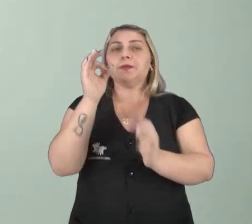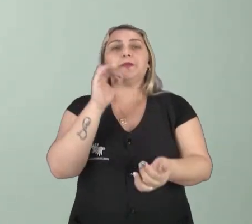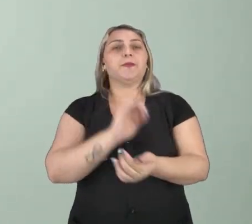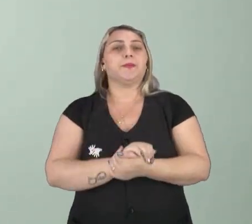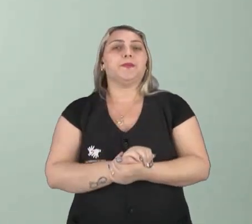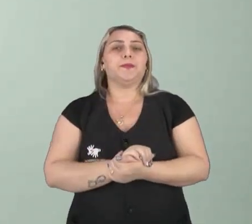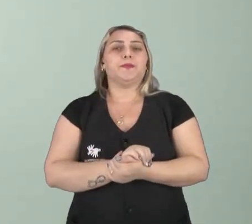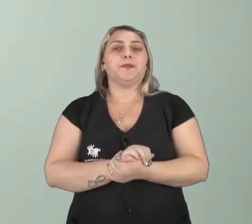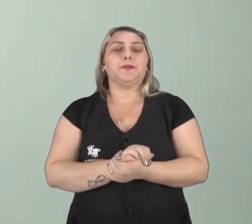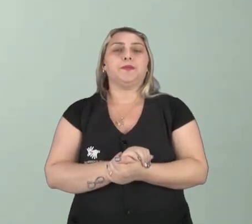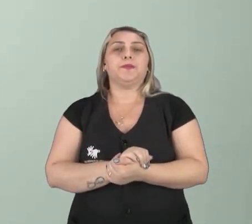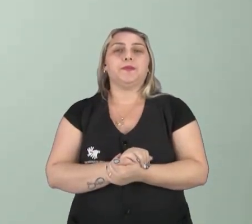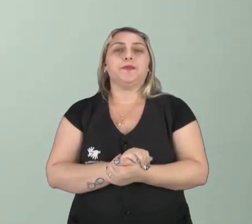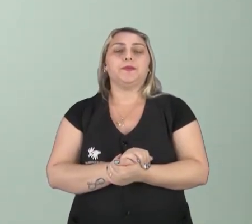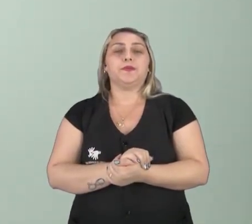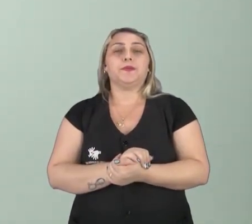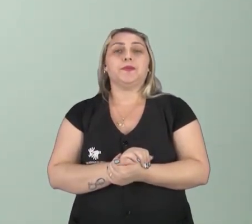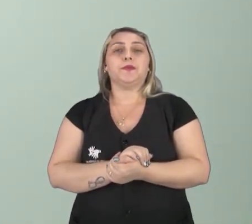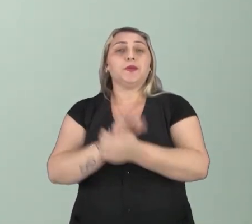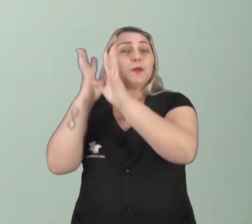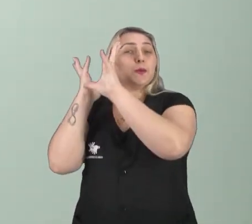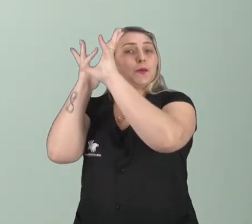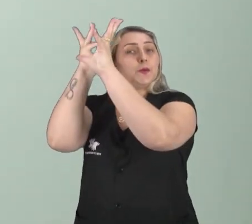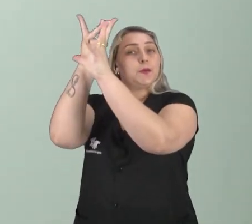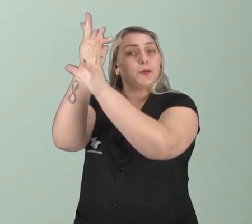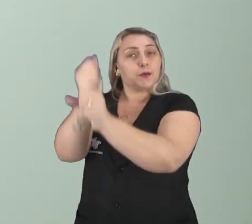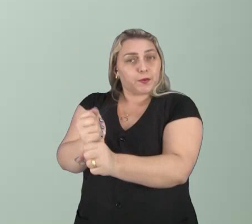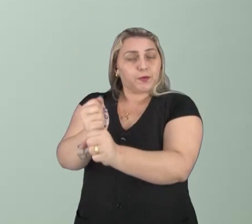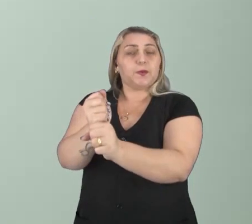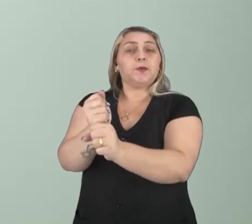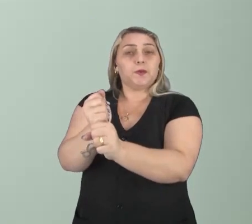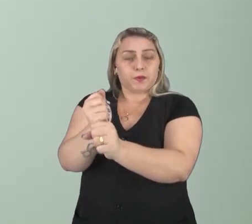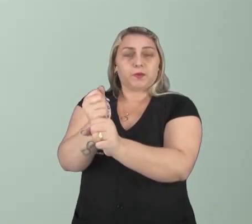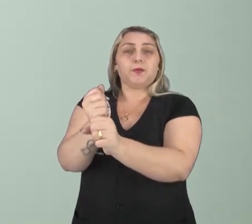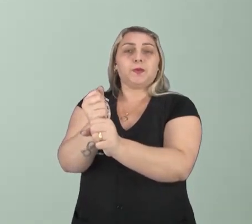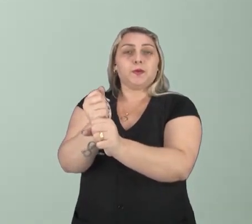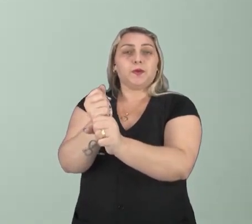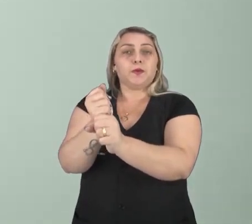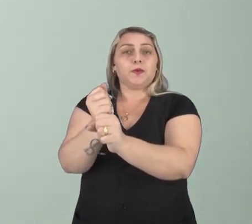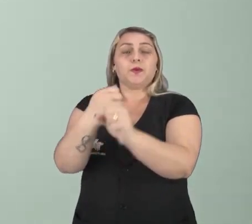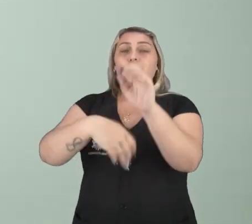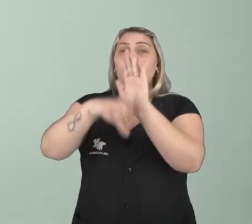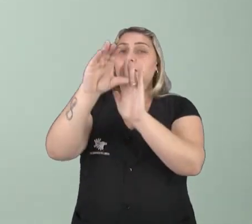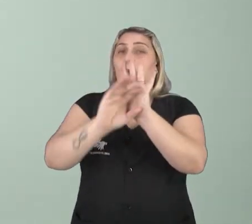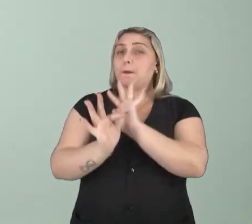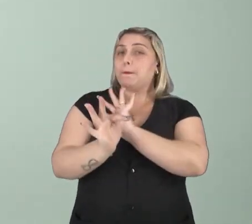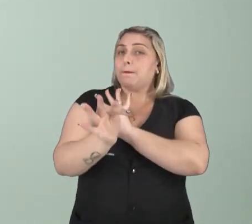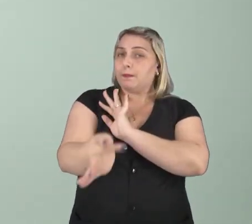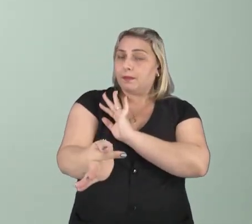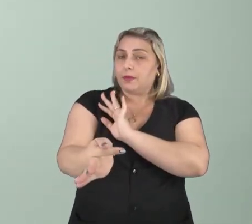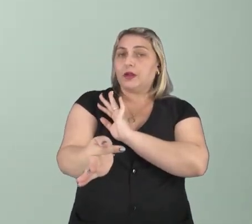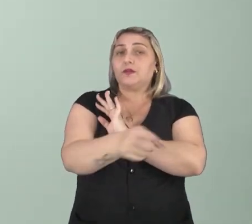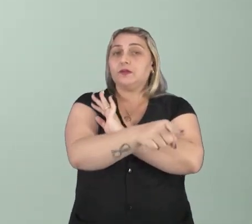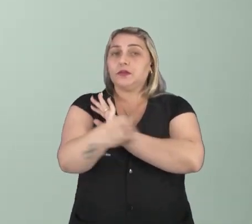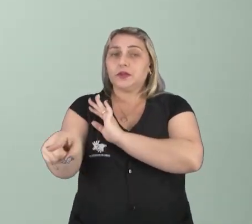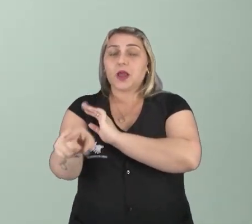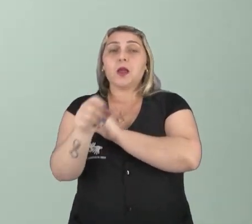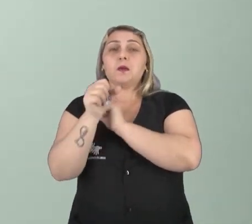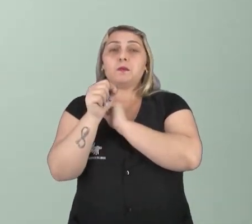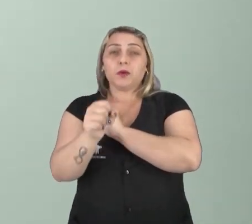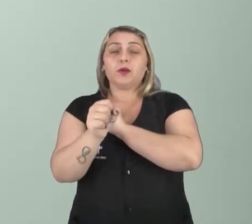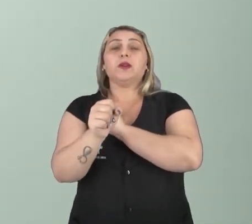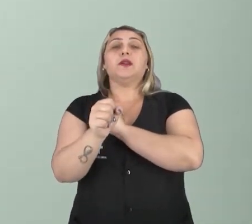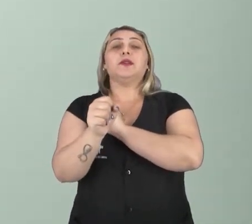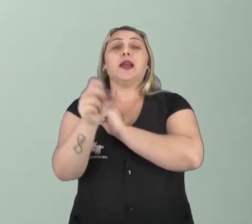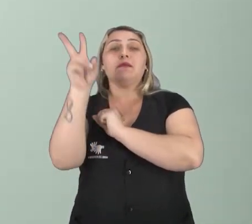Então, esse foi uma recapitulação, tá certo? De forma breve, para que vocês aí se